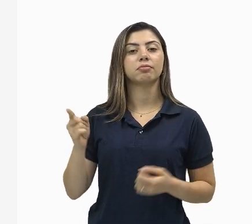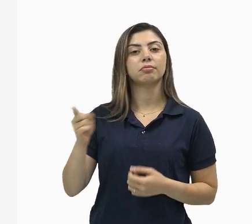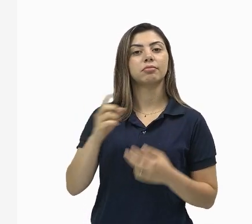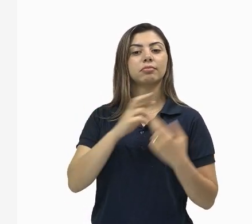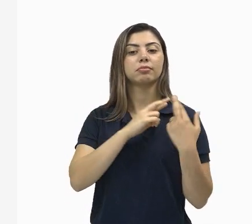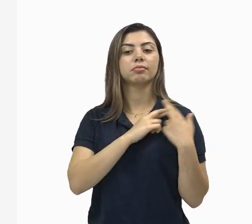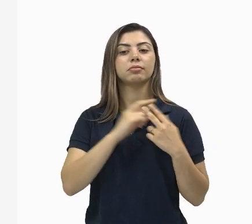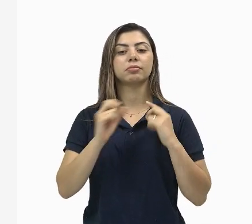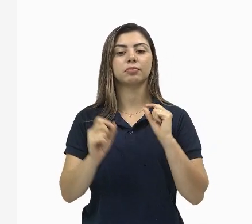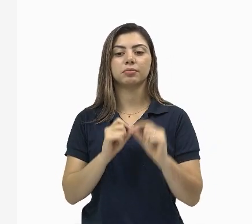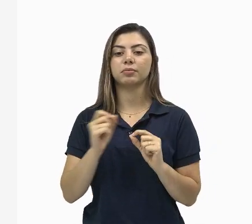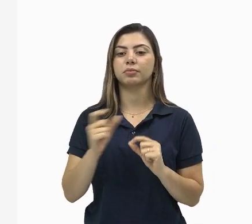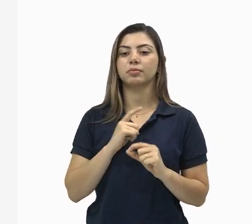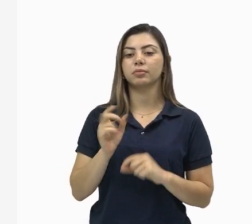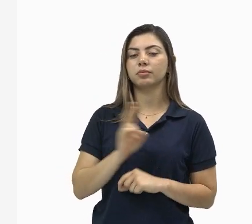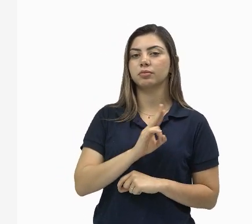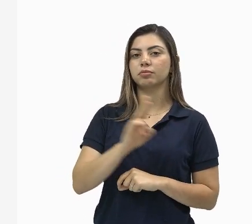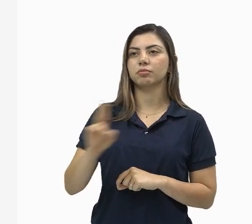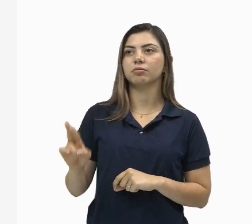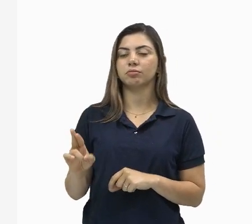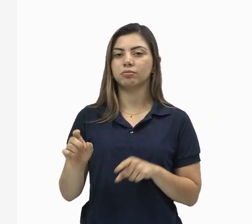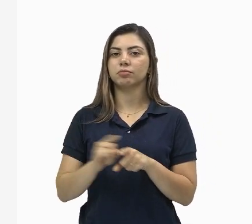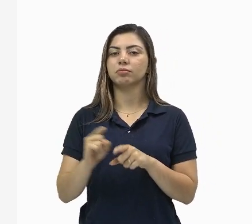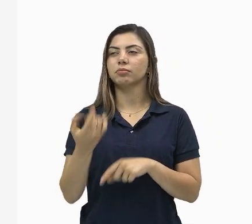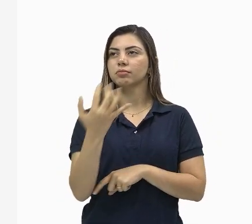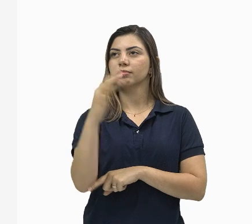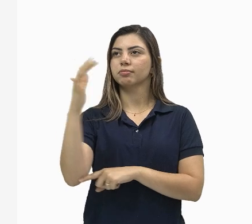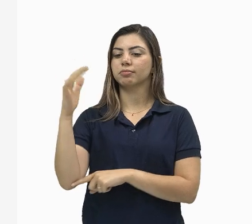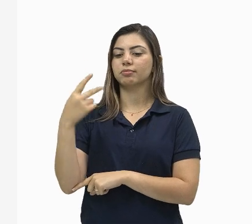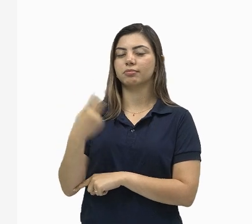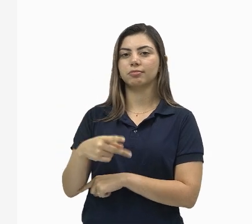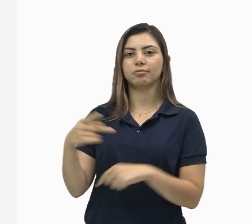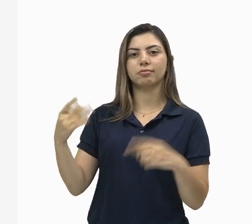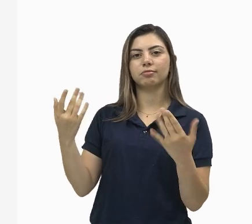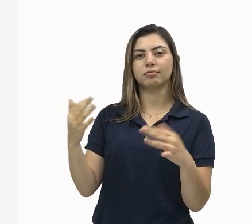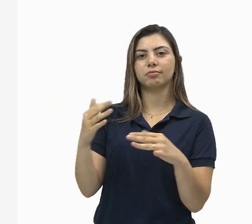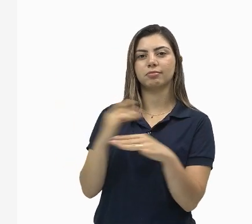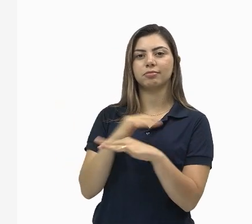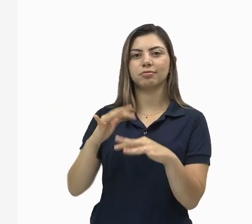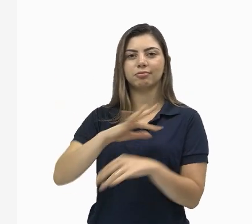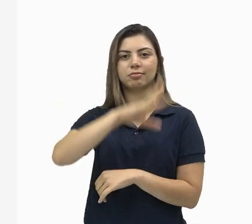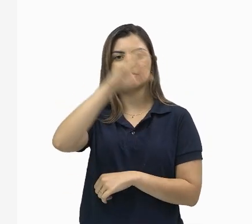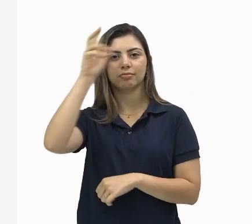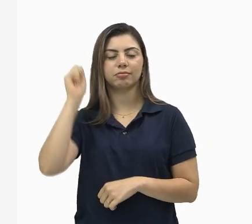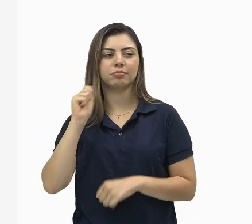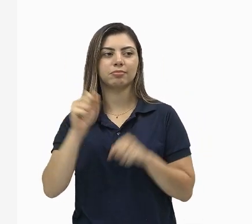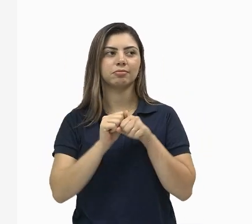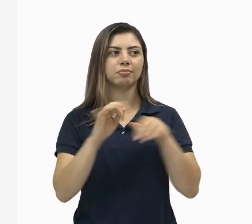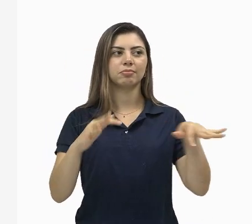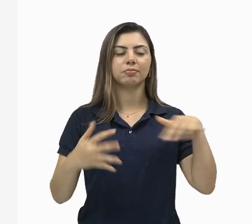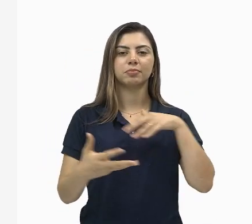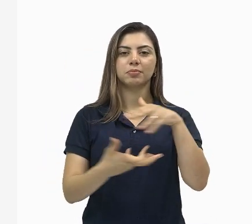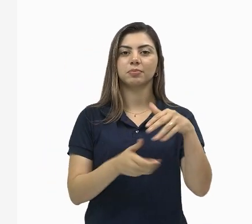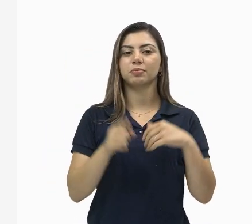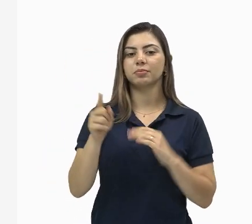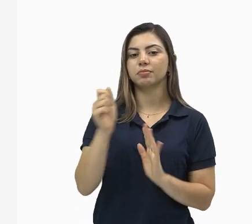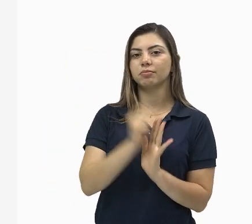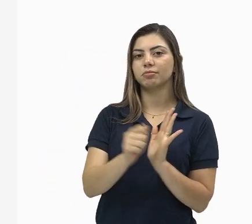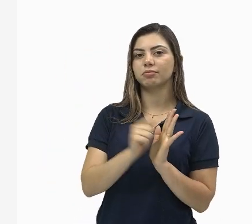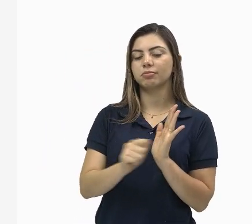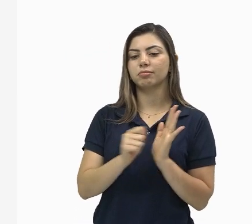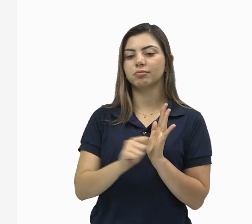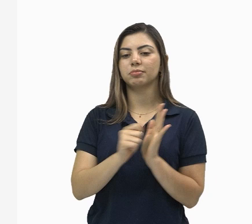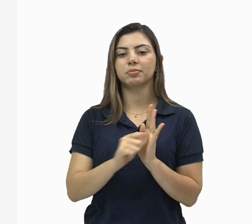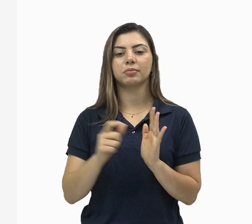o nome e a paisagem de Manaus para o mundo. Por meio de suas obras, Milton Ratum comemora as